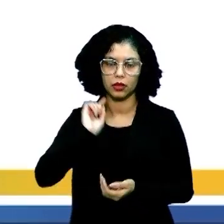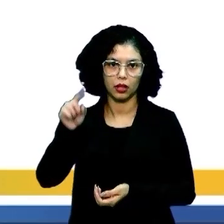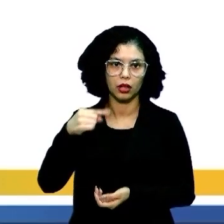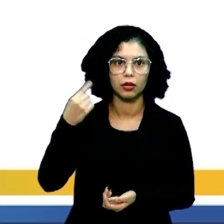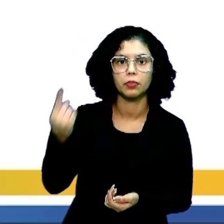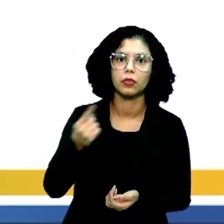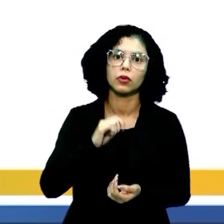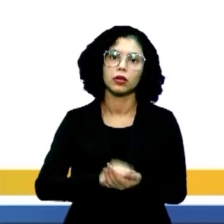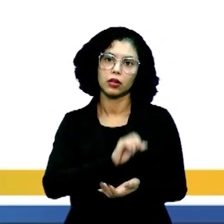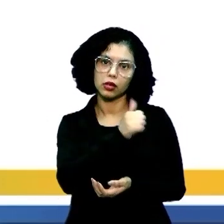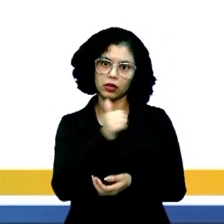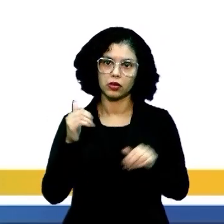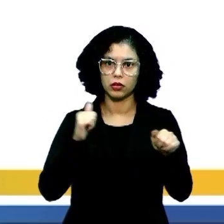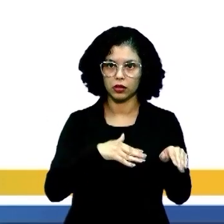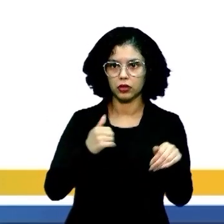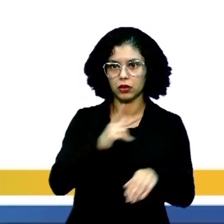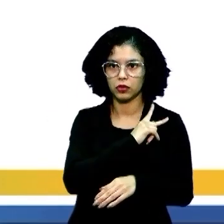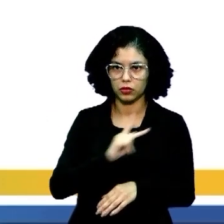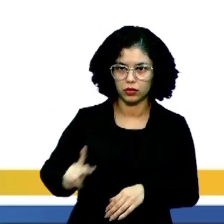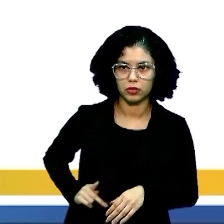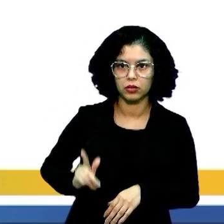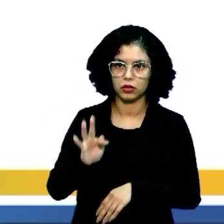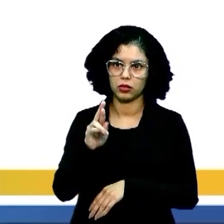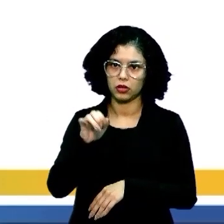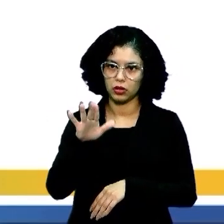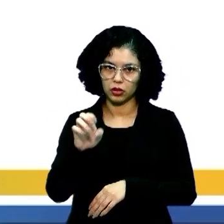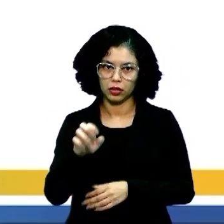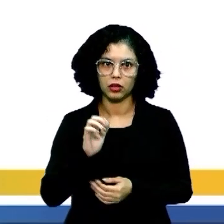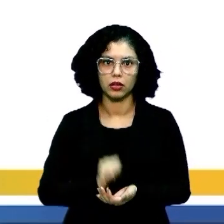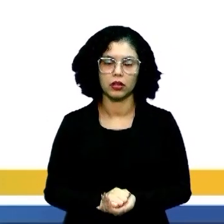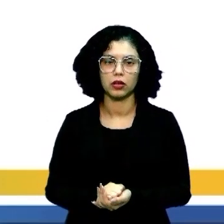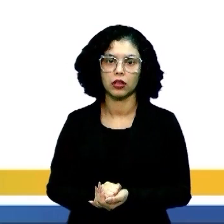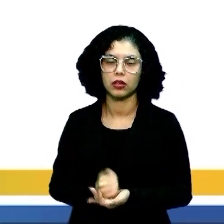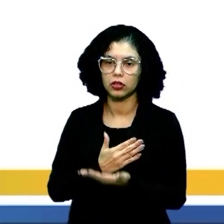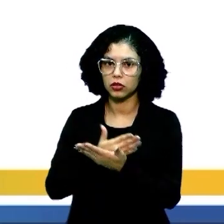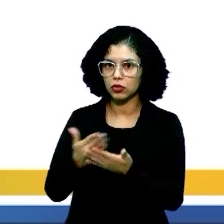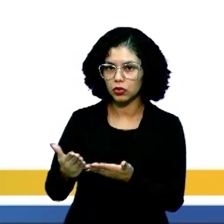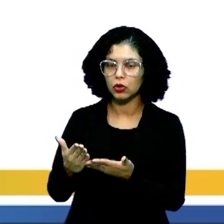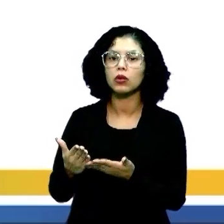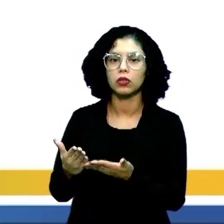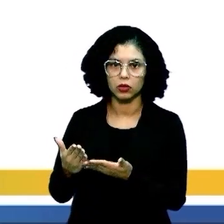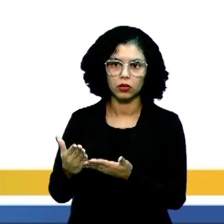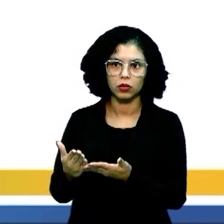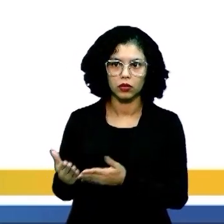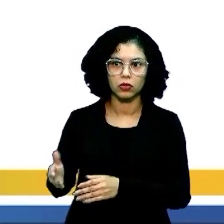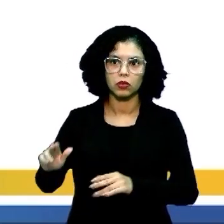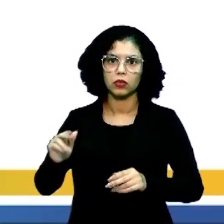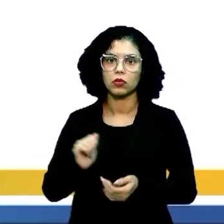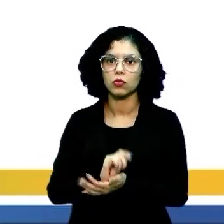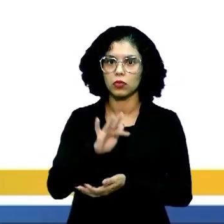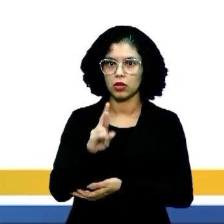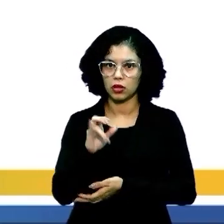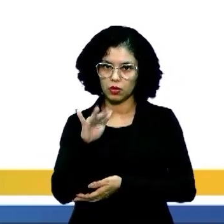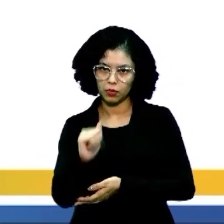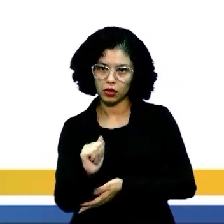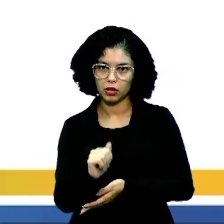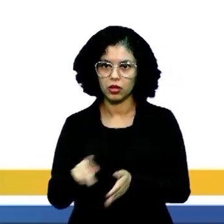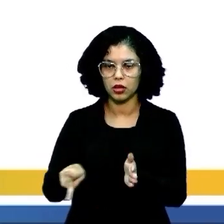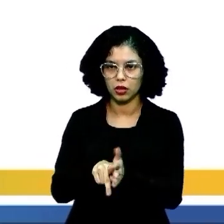esses ataques de 11 de setembro, o presidente George W. Bush, ele vai iniciar uma campanha contra o